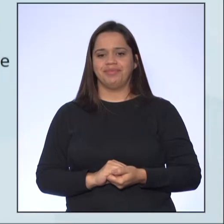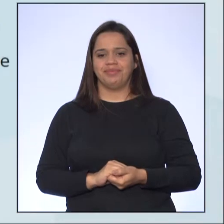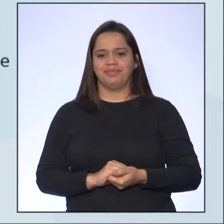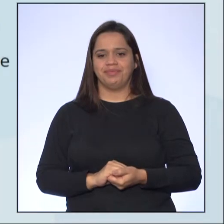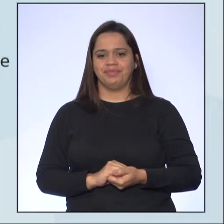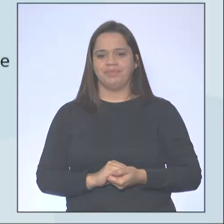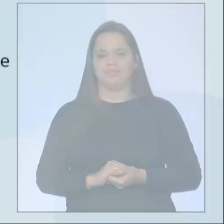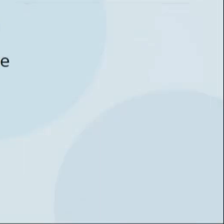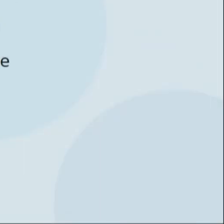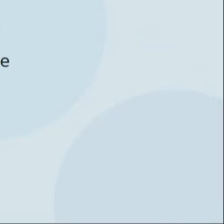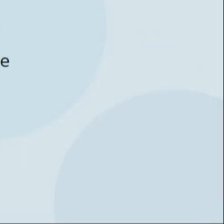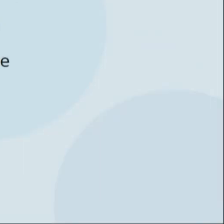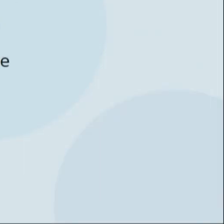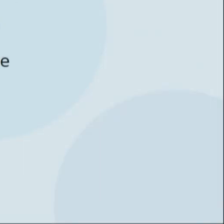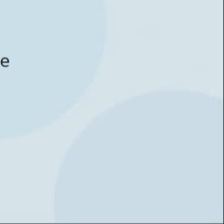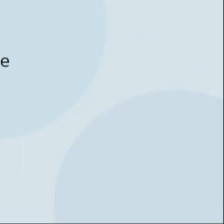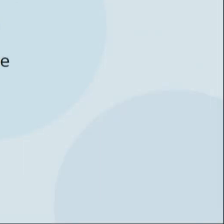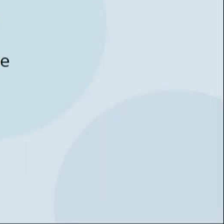trabalho.